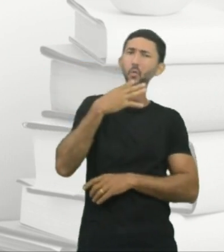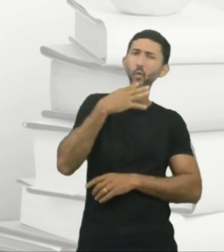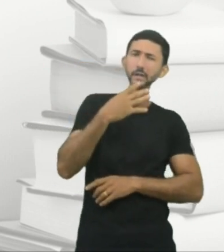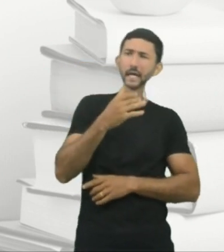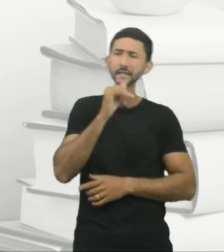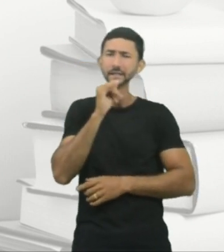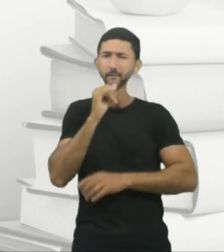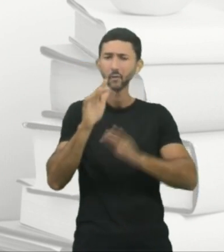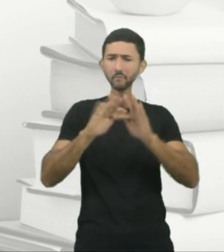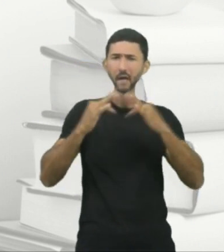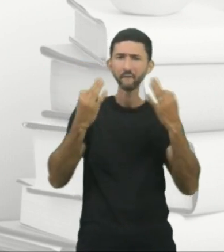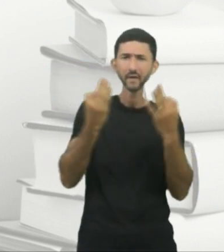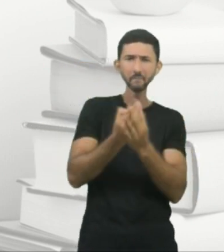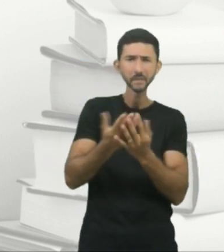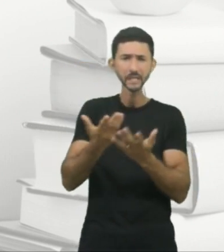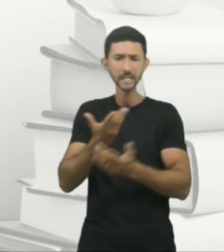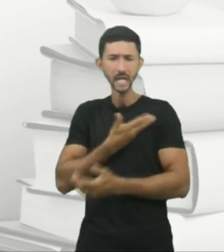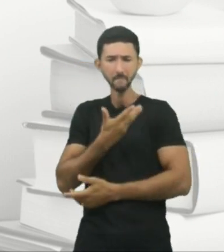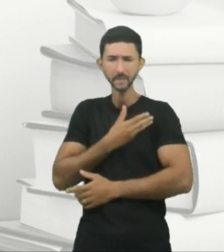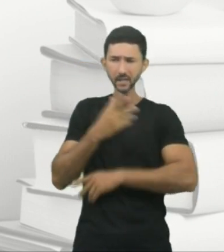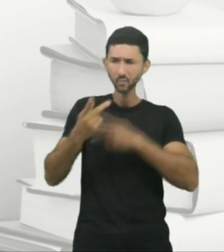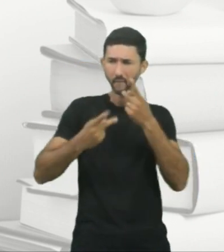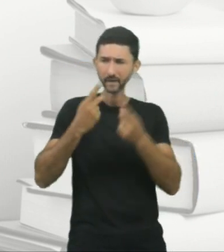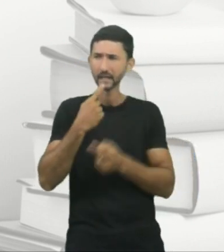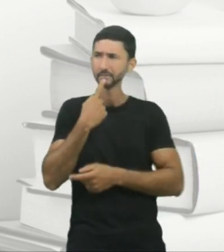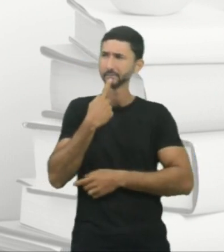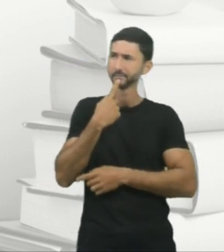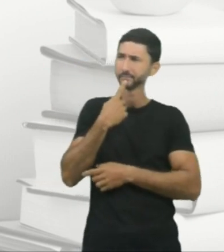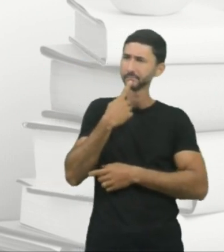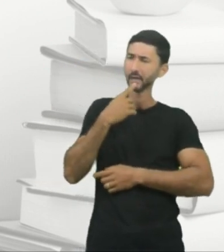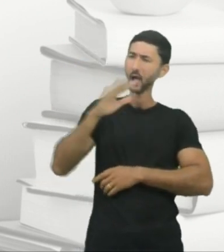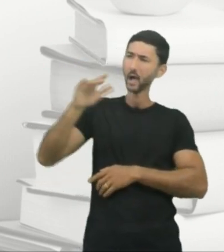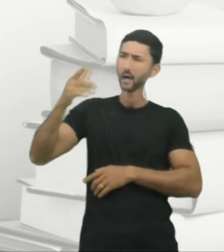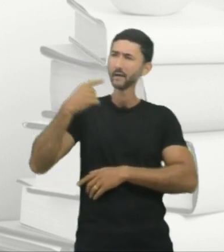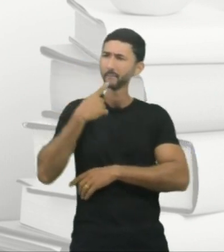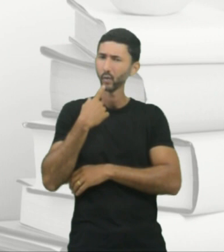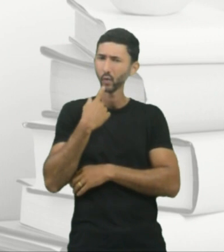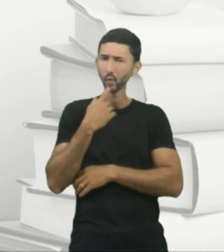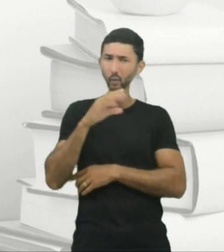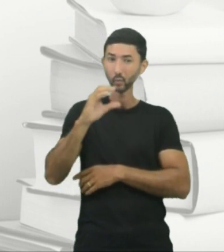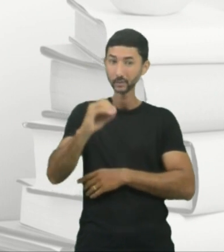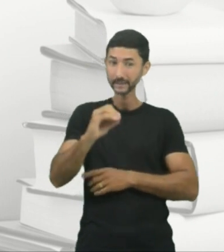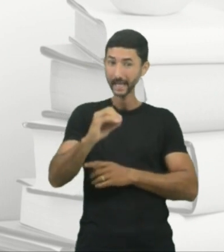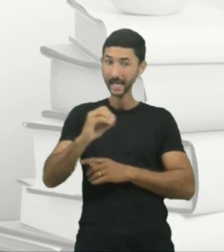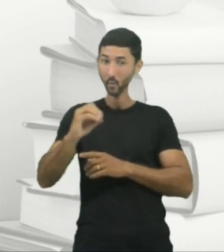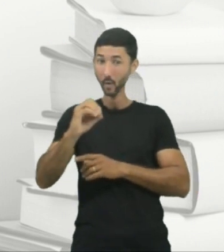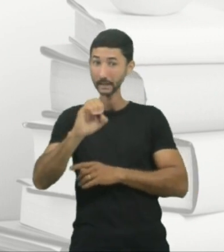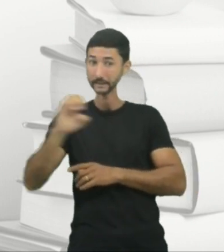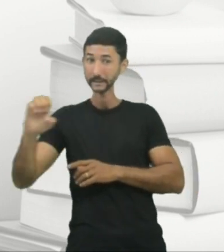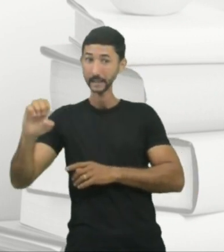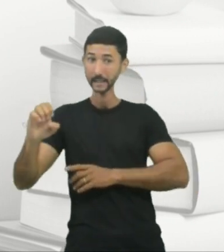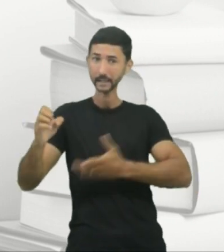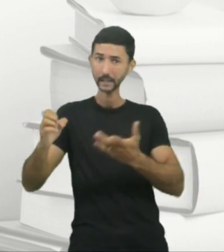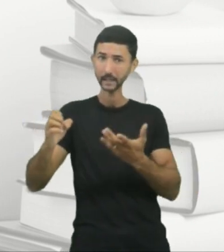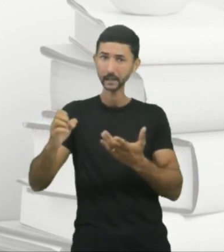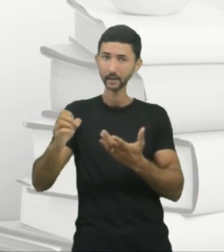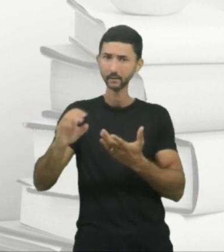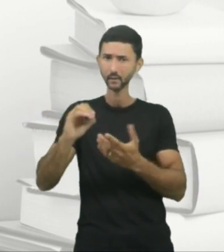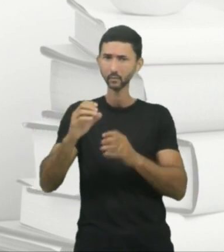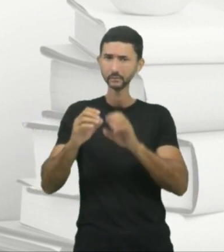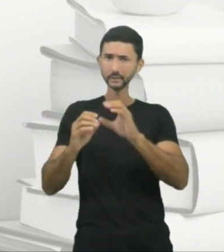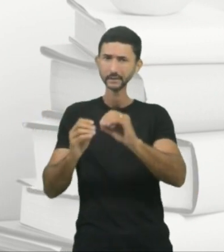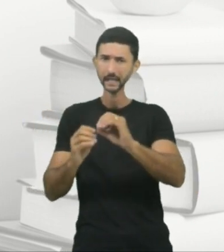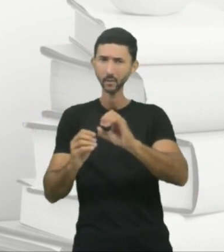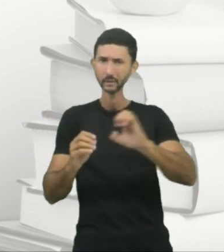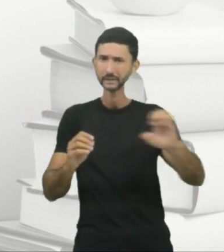algum familiar, algum amigo dizer assim: ai, fulano é um 0 à esquerda. Nossa, se vocês